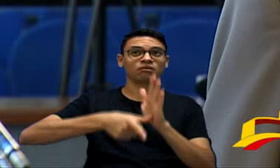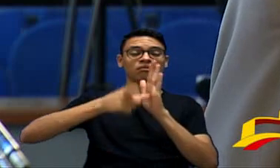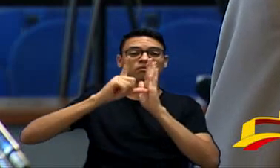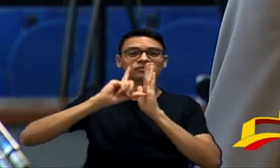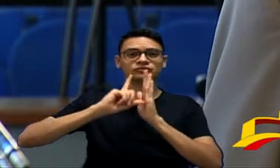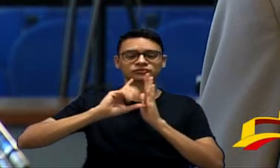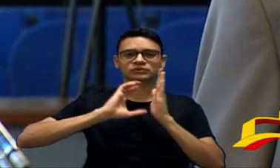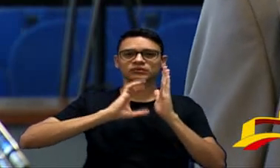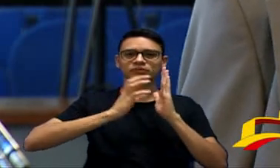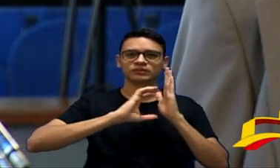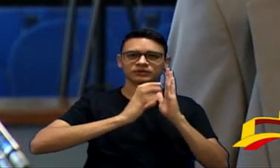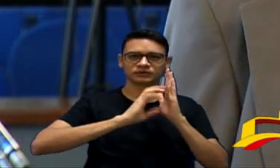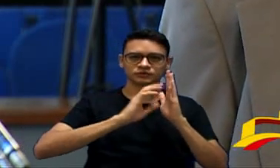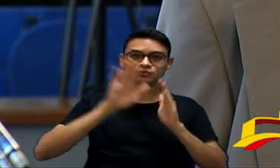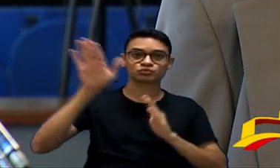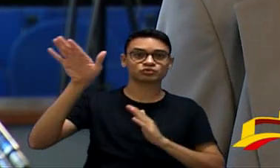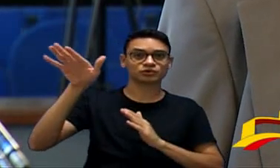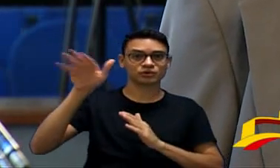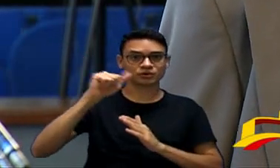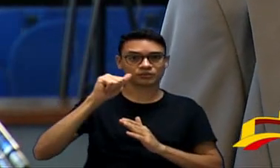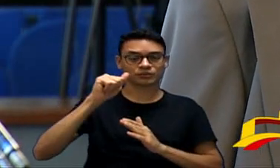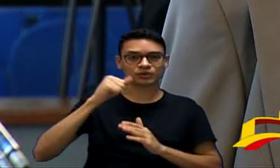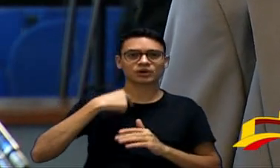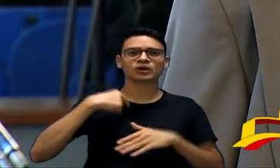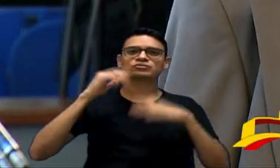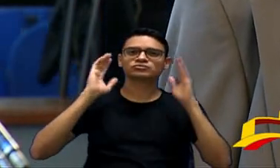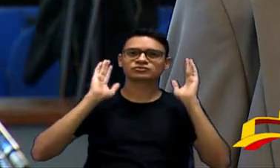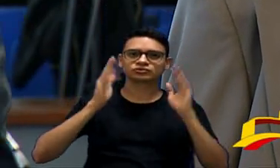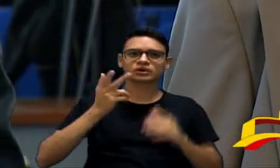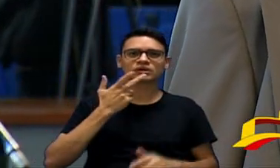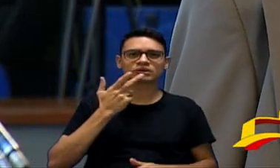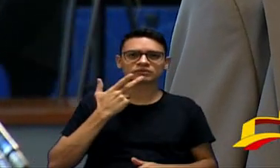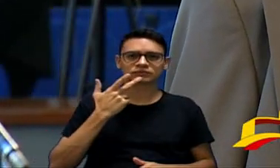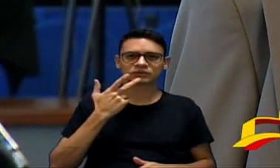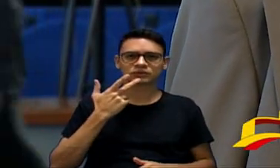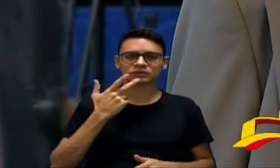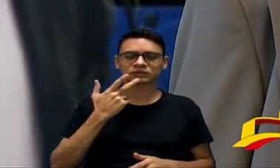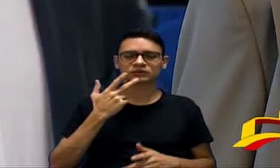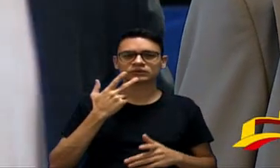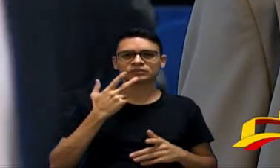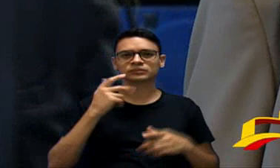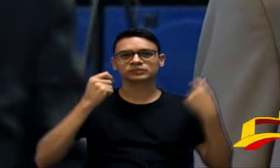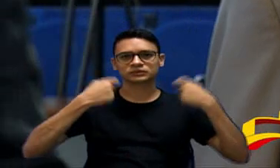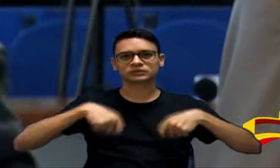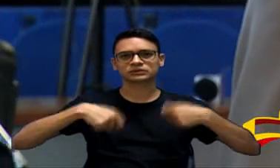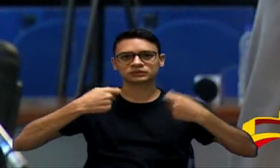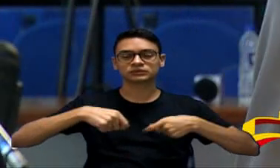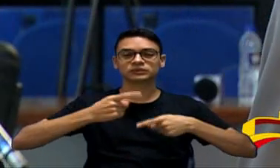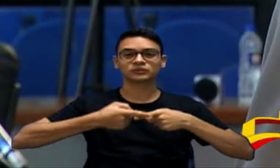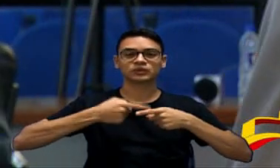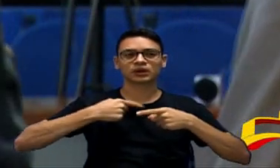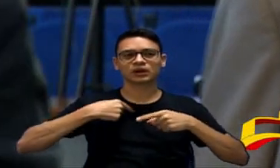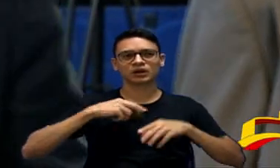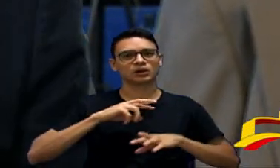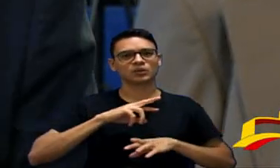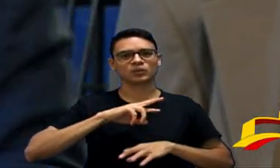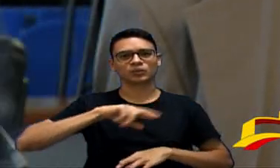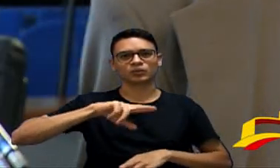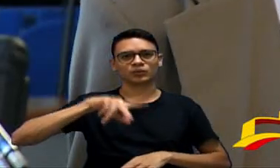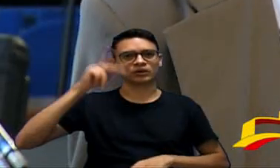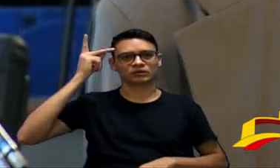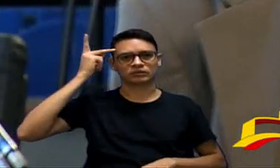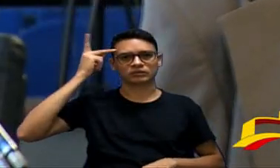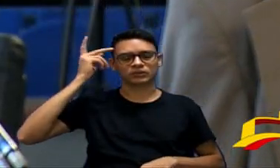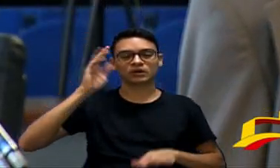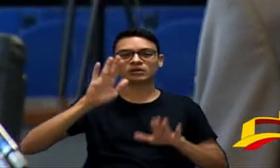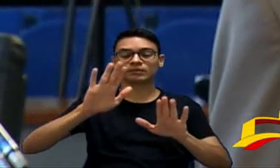antes que o partido o chamasse. Eu já defendia, porque, embora eu não seja paulista,